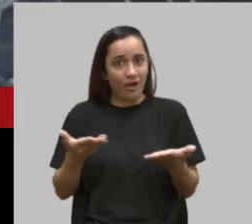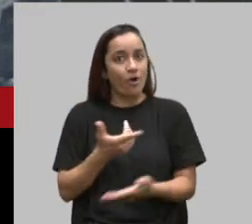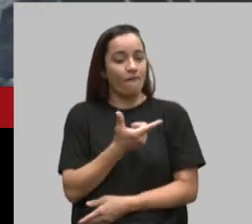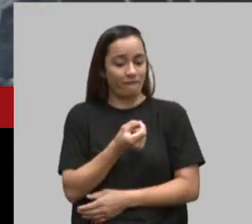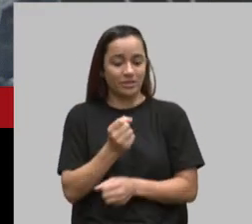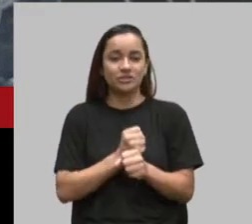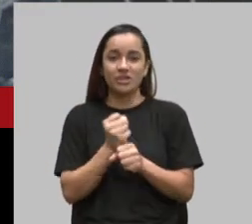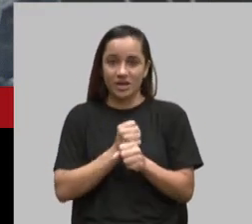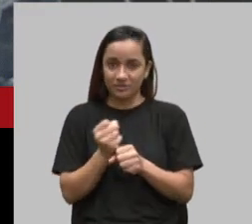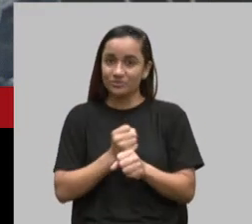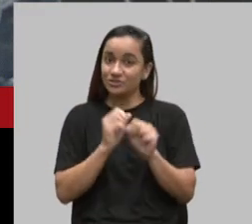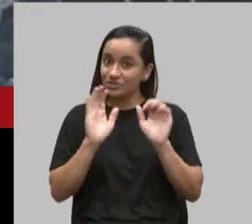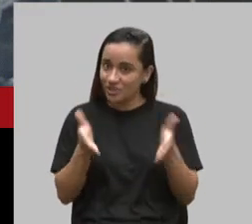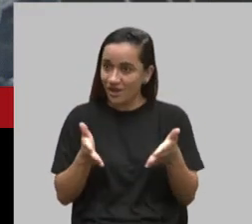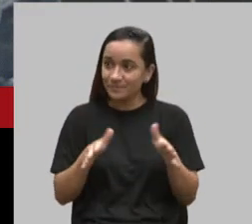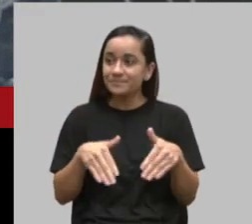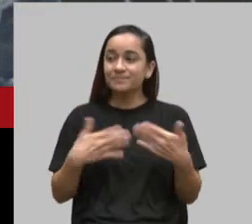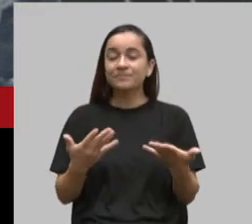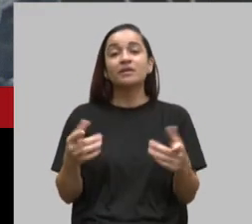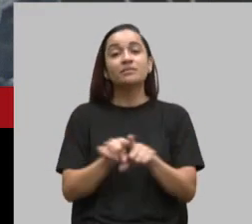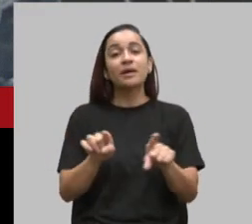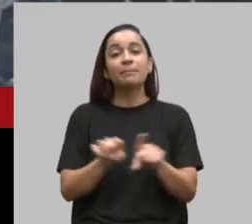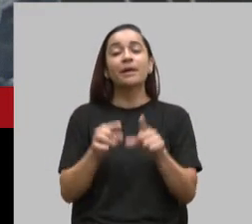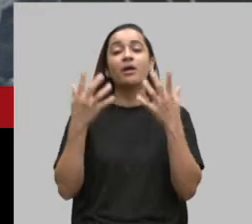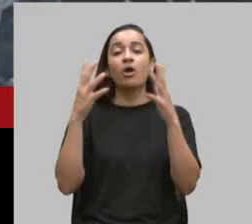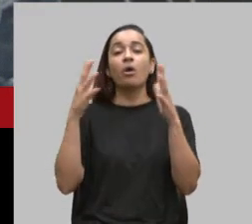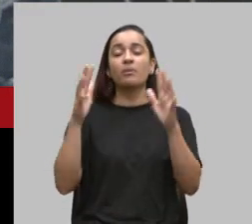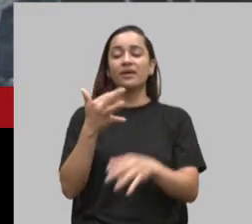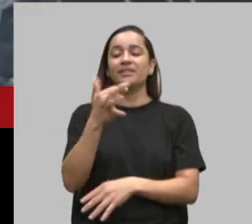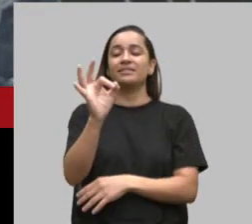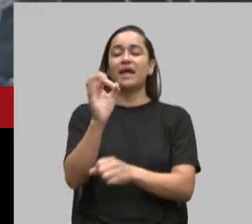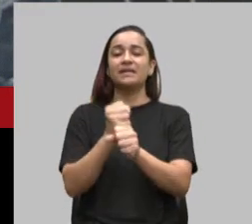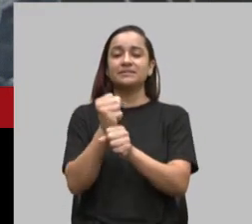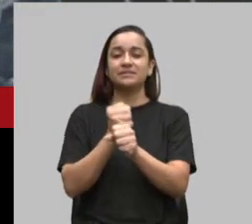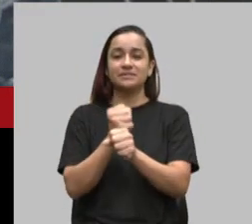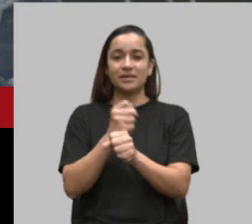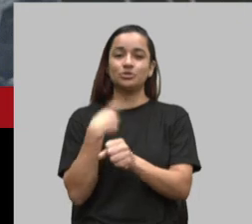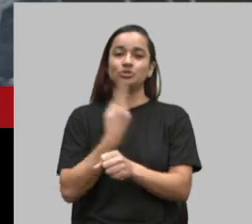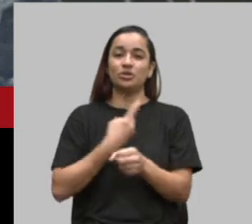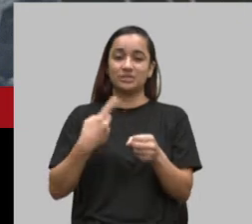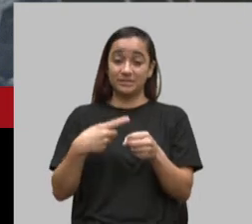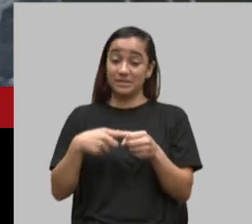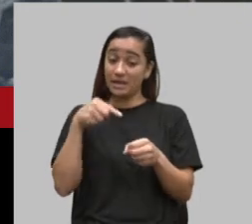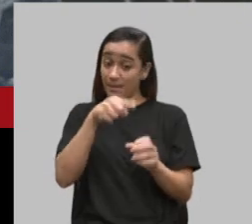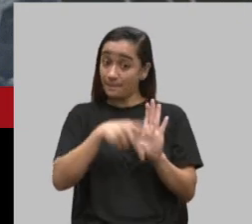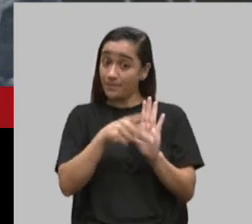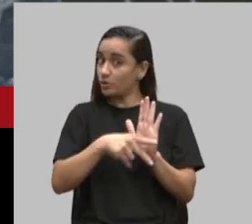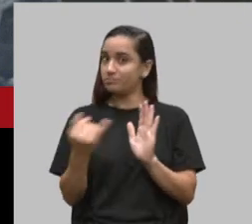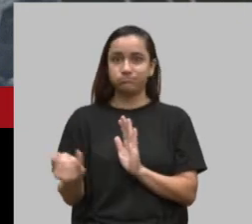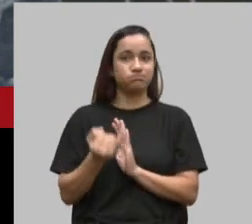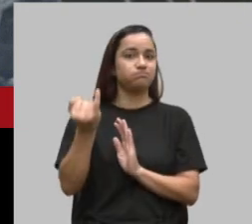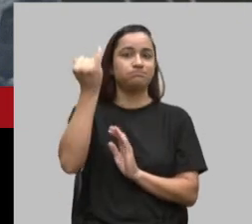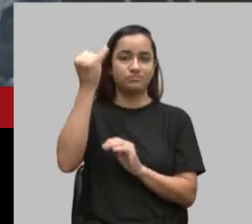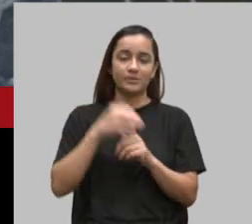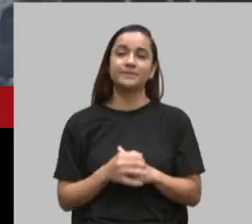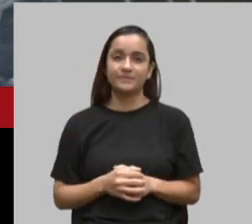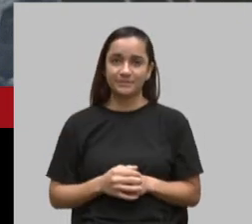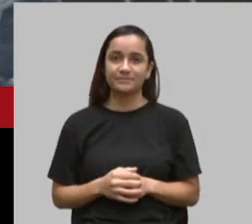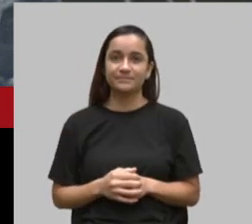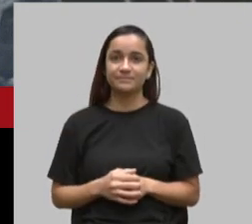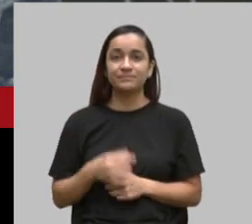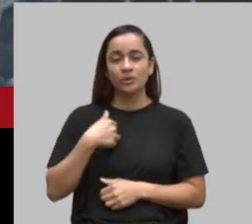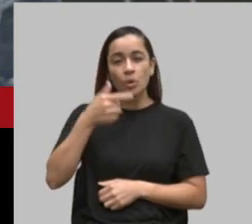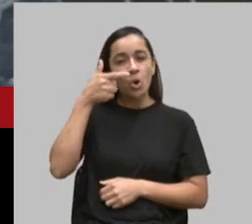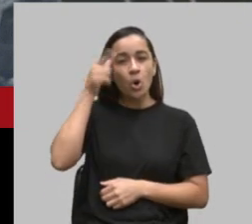e recentemente comemoramos 10 anos em nossa cidade a importância desse projeto é fundamental ontem assistindo a a ao jornal